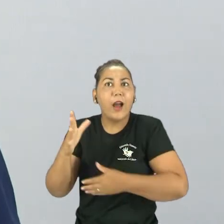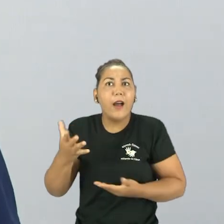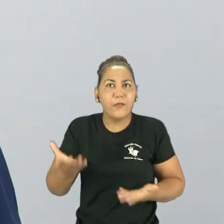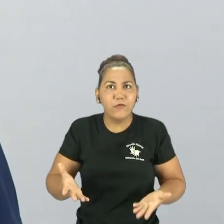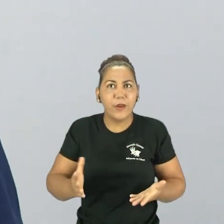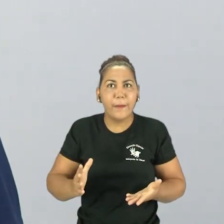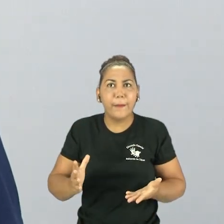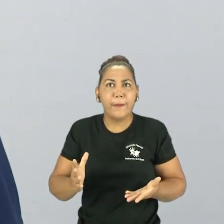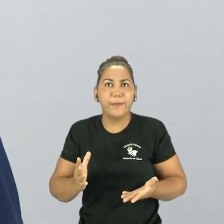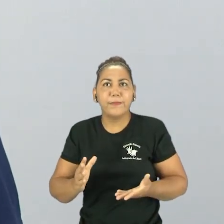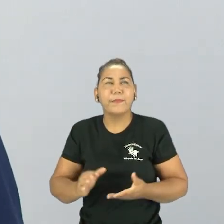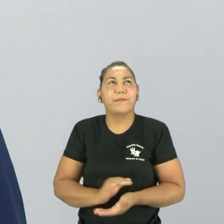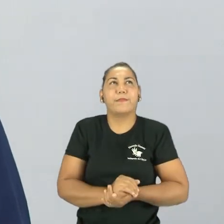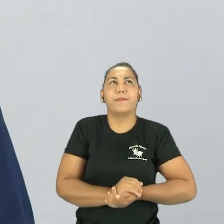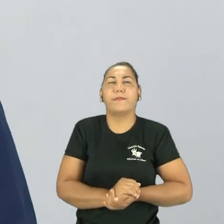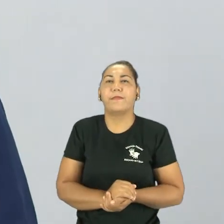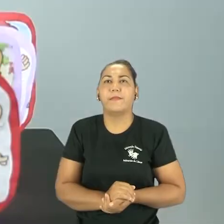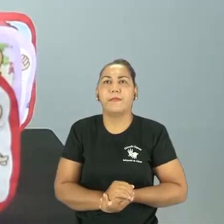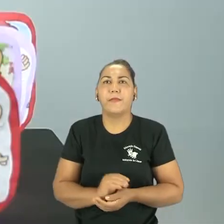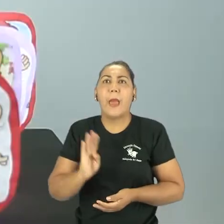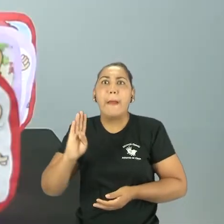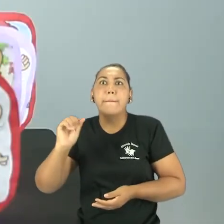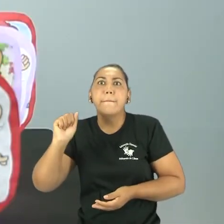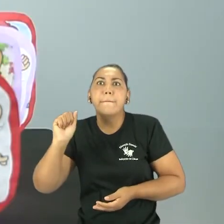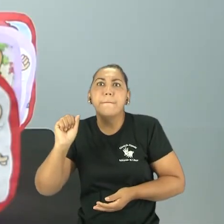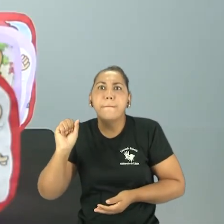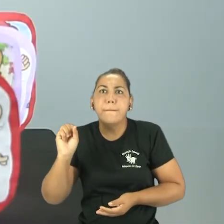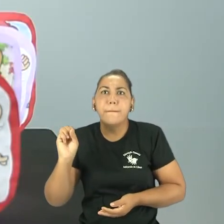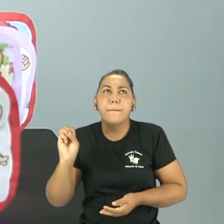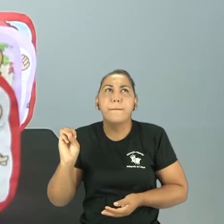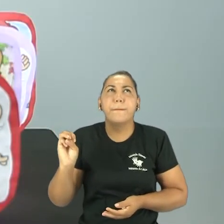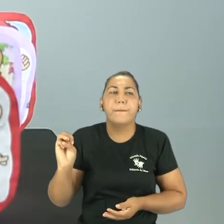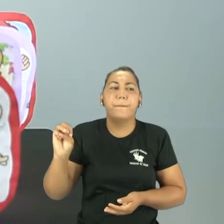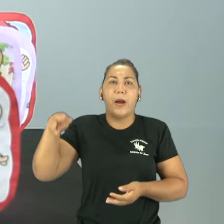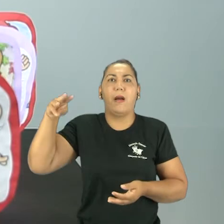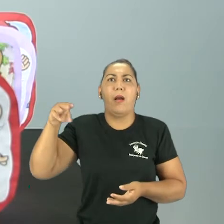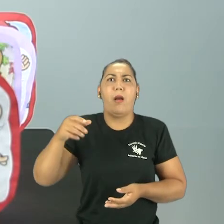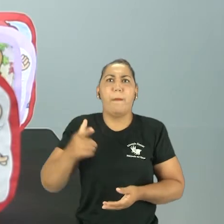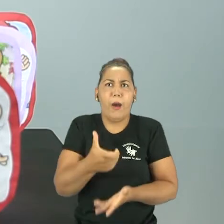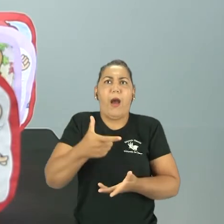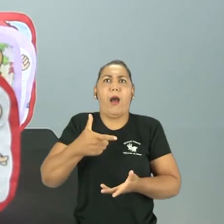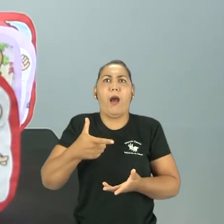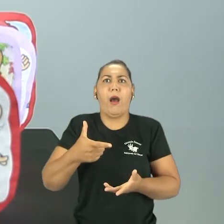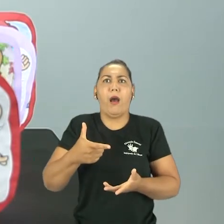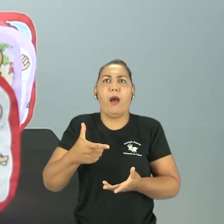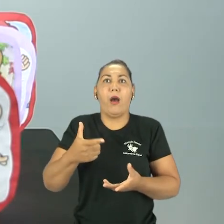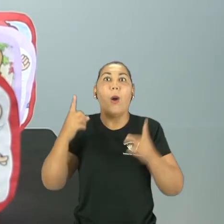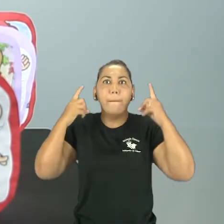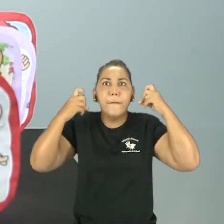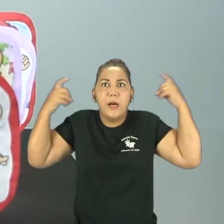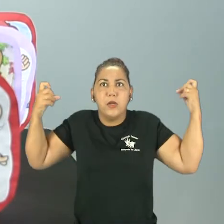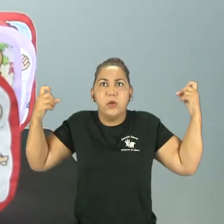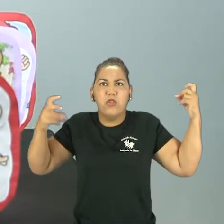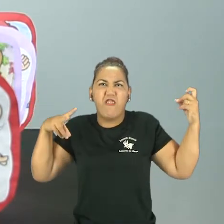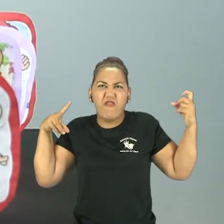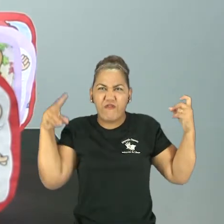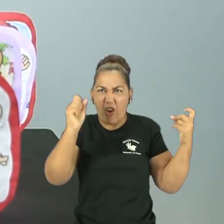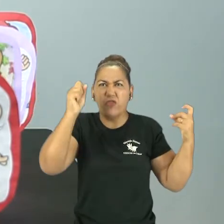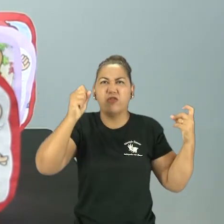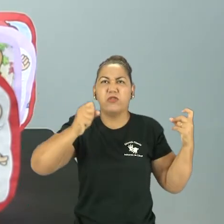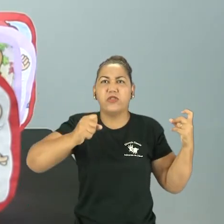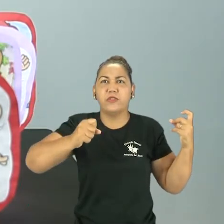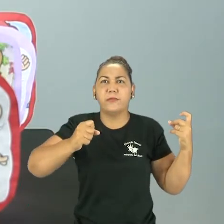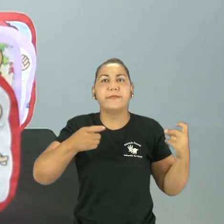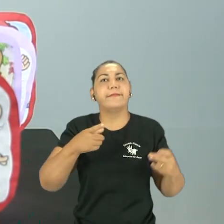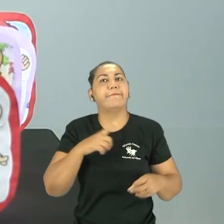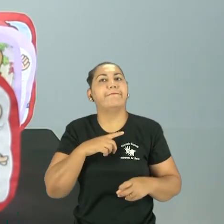BAM! Pode ser um tiro, um murro, né? Alguma coisa, algo caindo muito forte. Então, tem